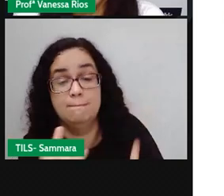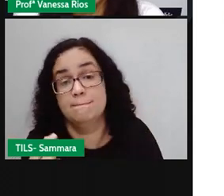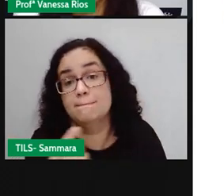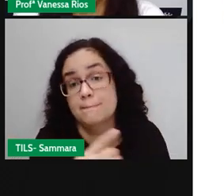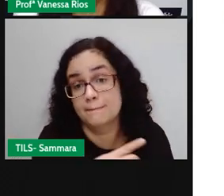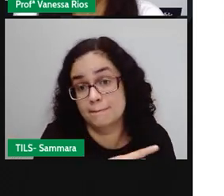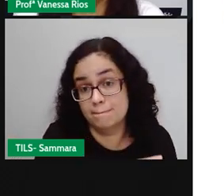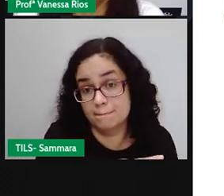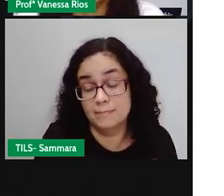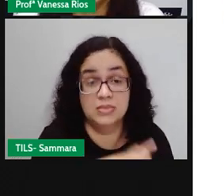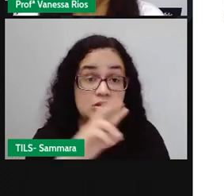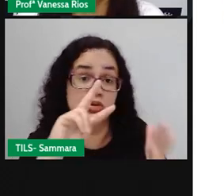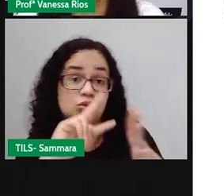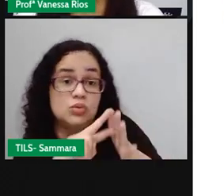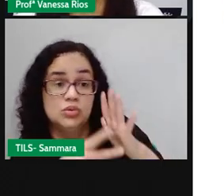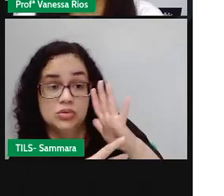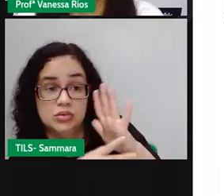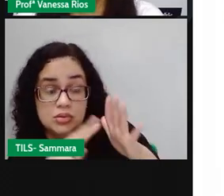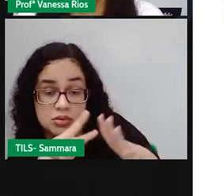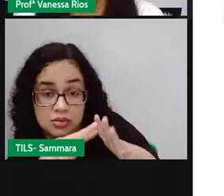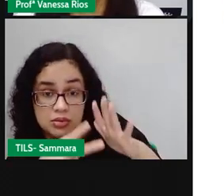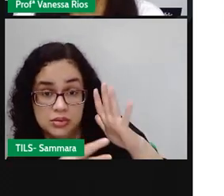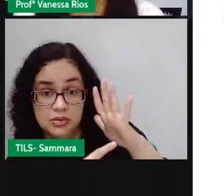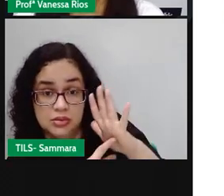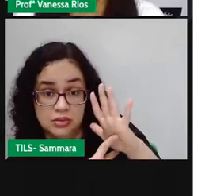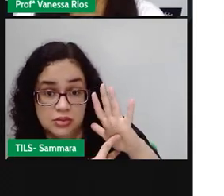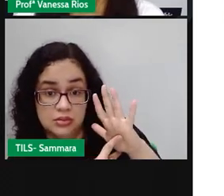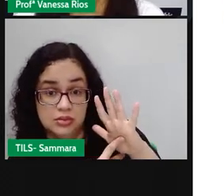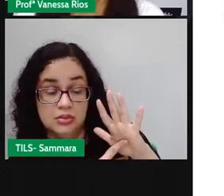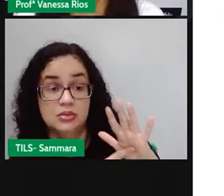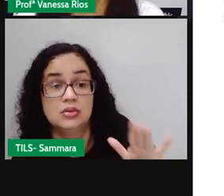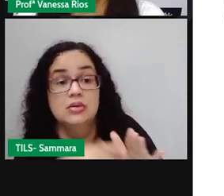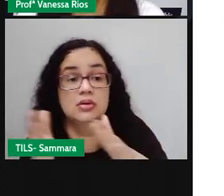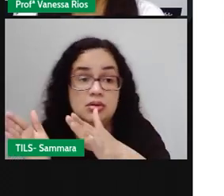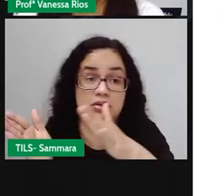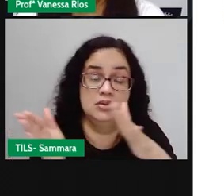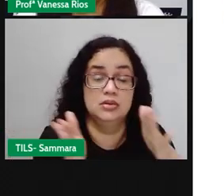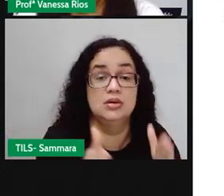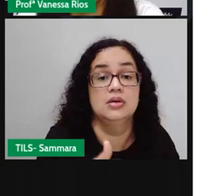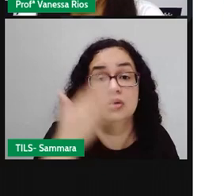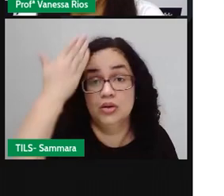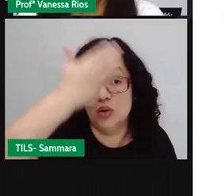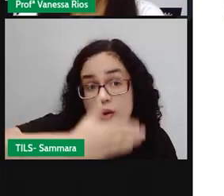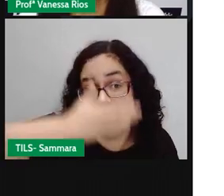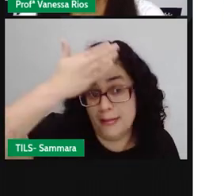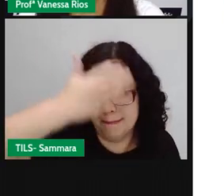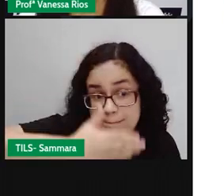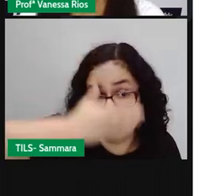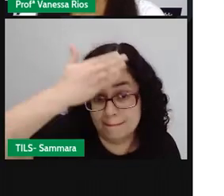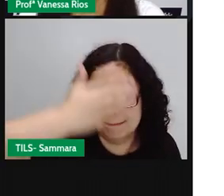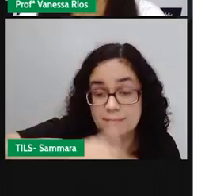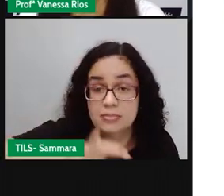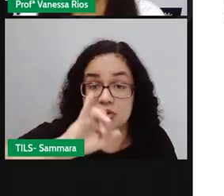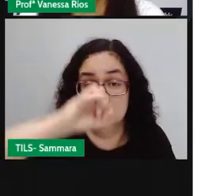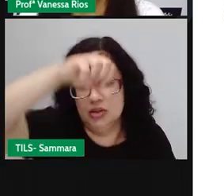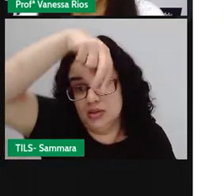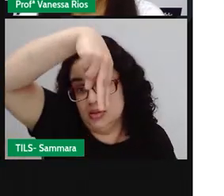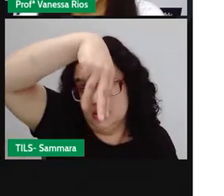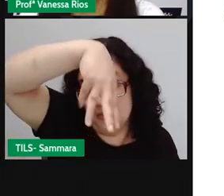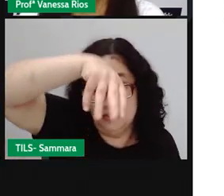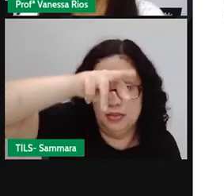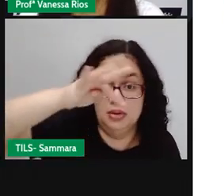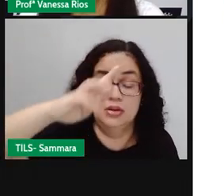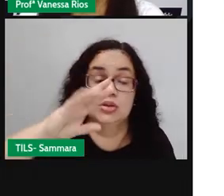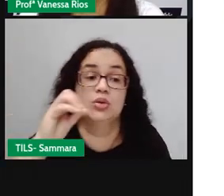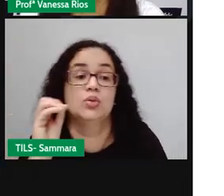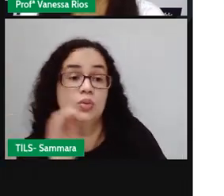esse selo, significa que aquele brinquedo, ele foi passado por testes. O Inmetro fez testes com ele